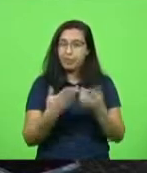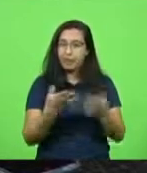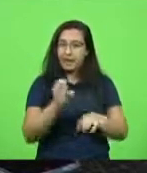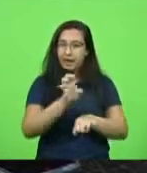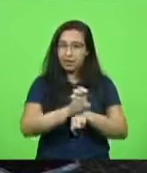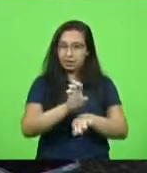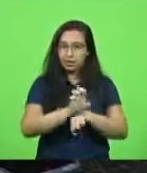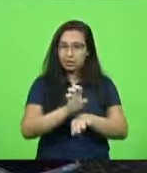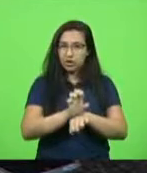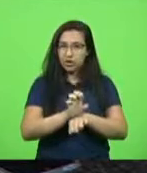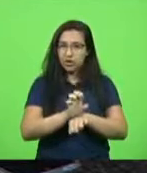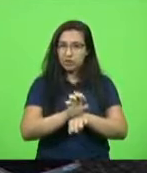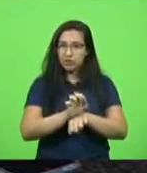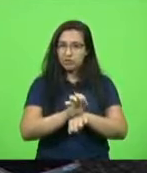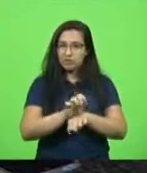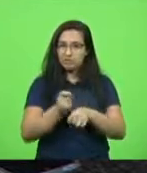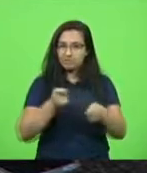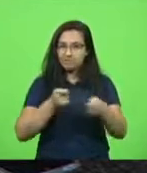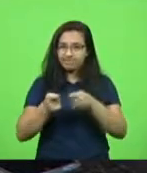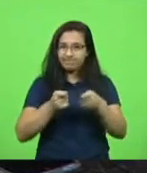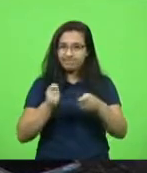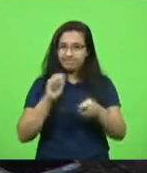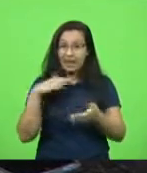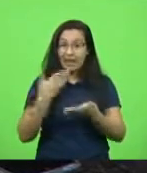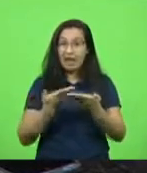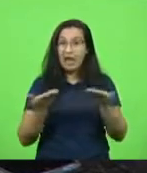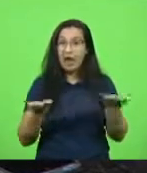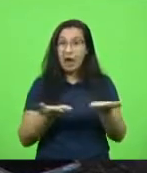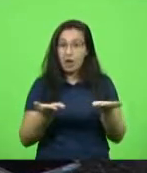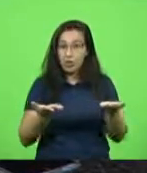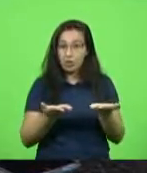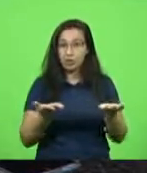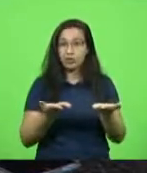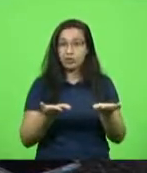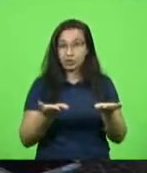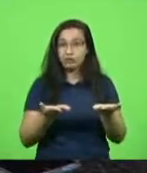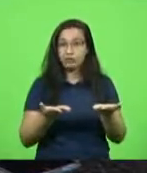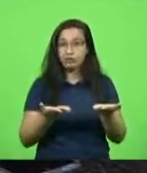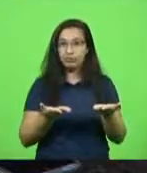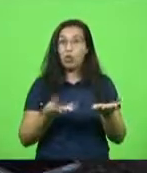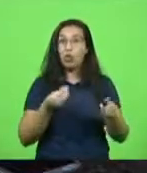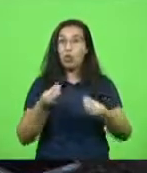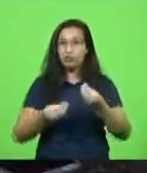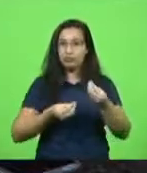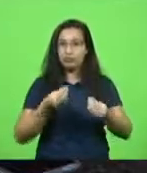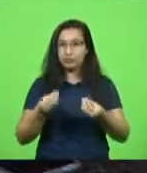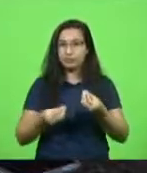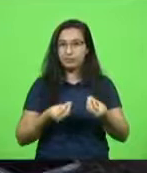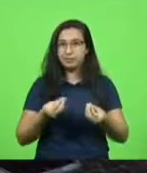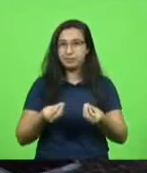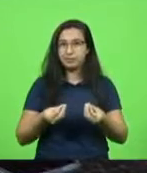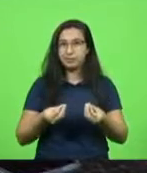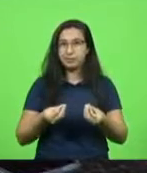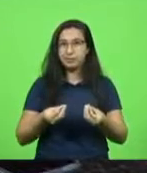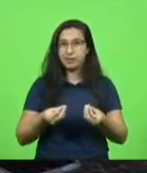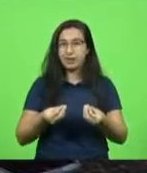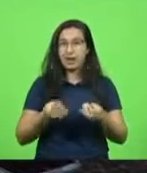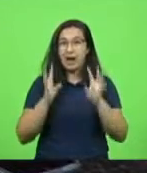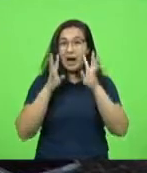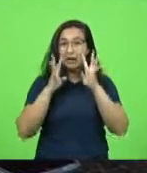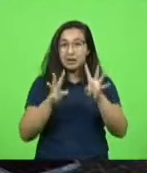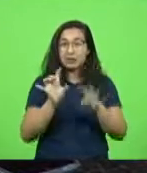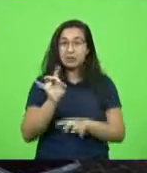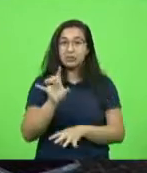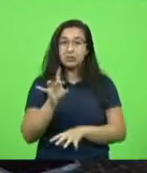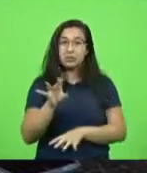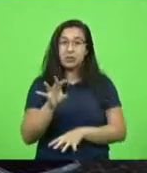é foi administrado até então não é ouvido basicamente a opinião política